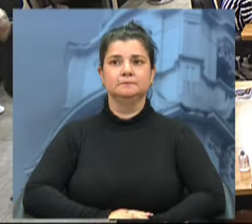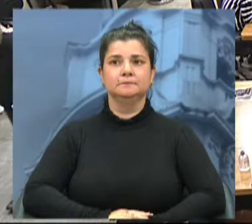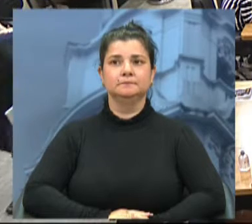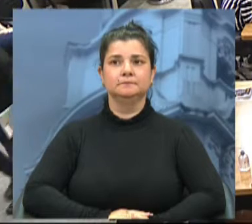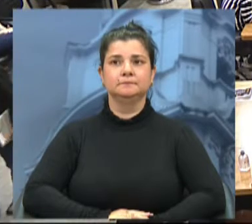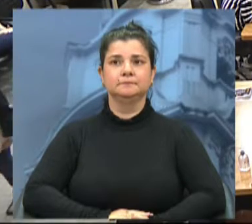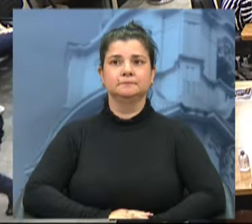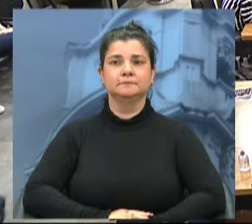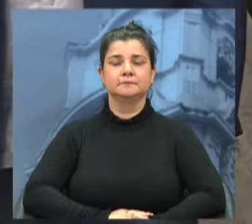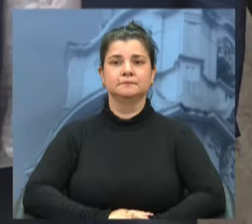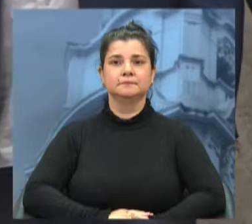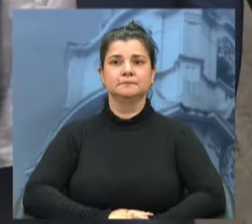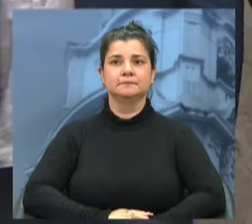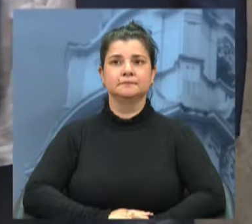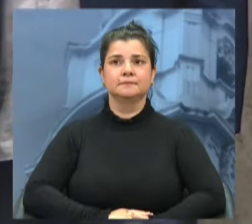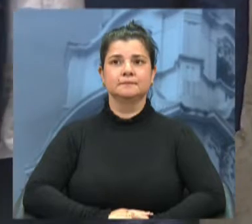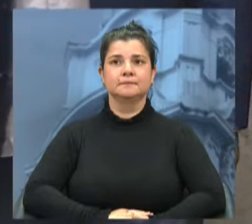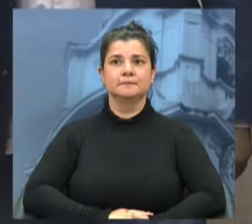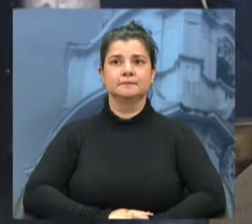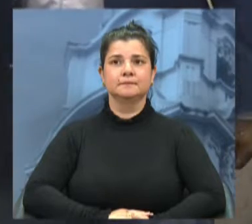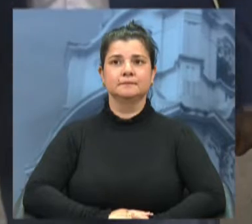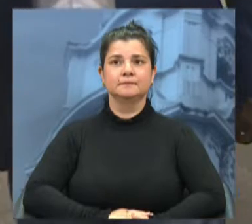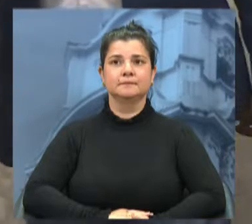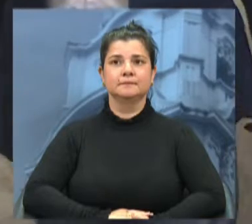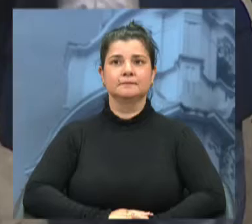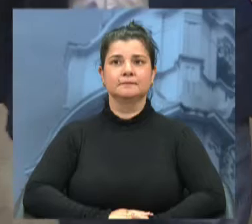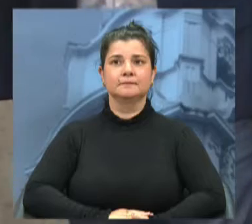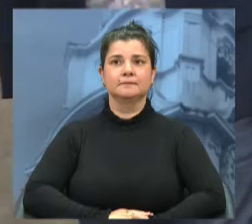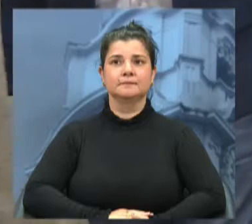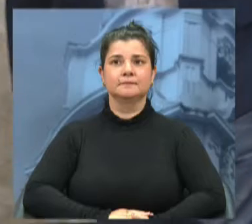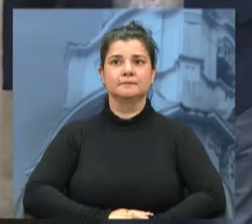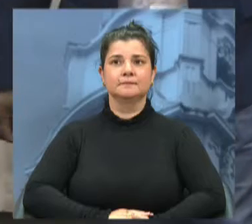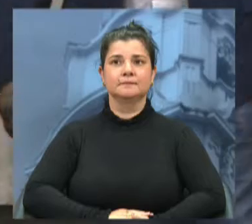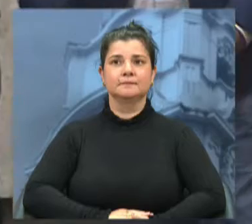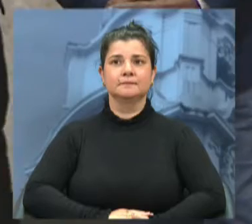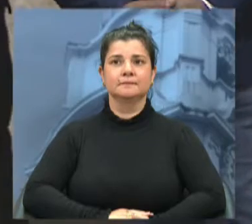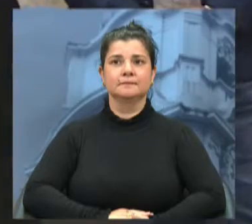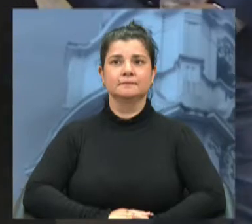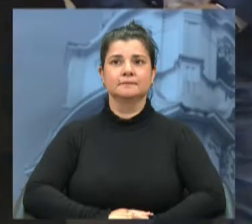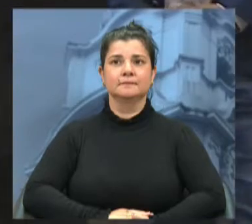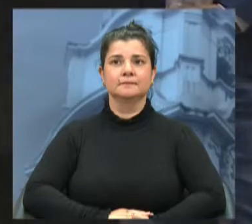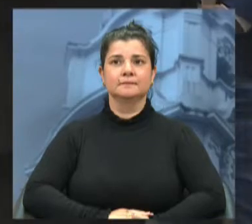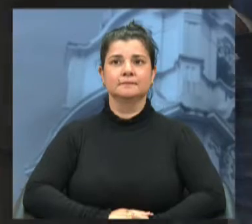Para a fotografia e a medalha em seguida.